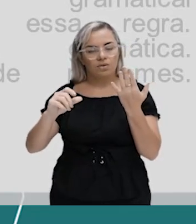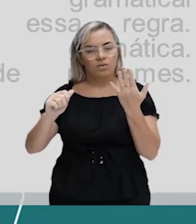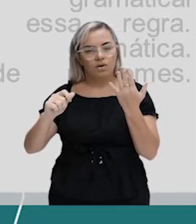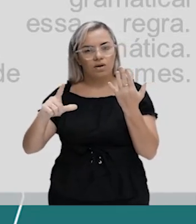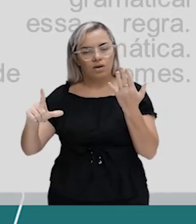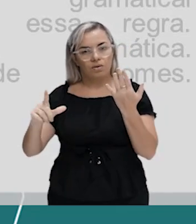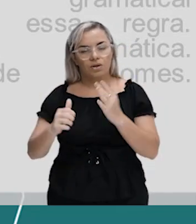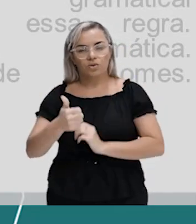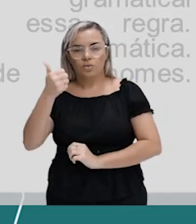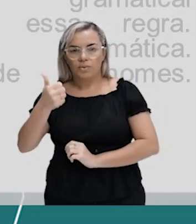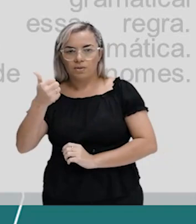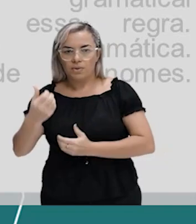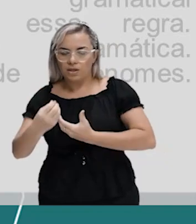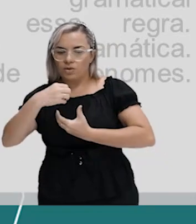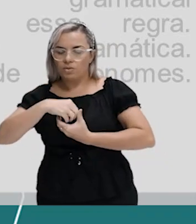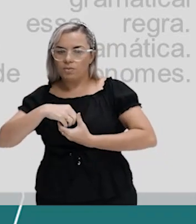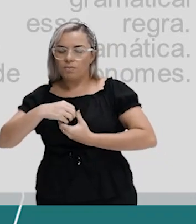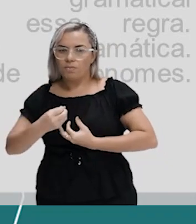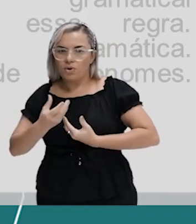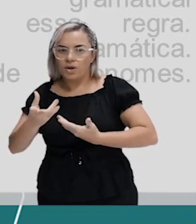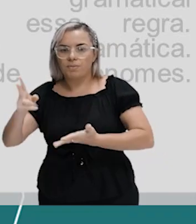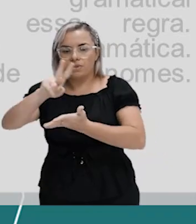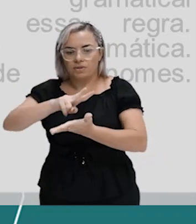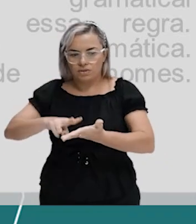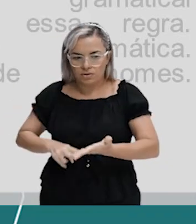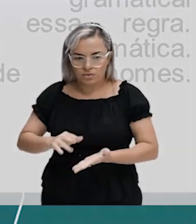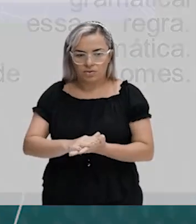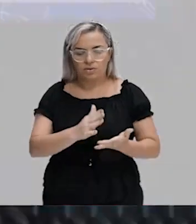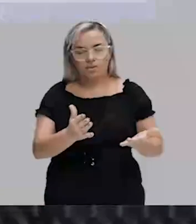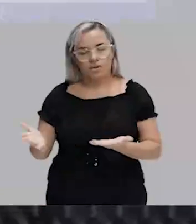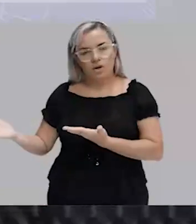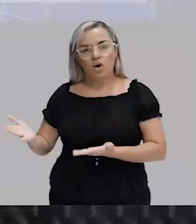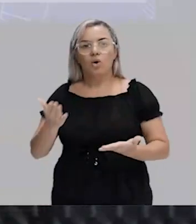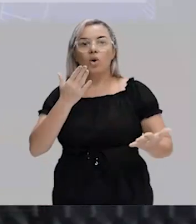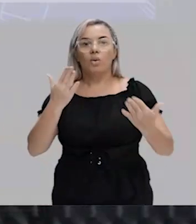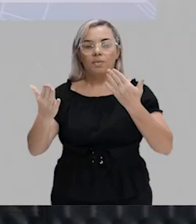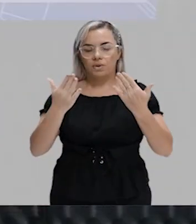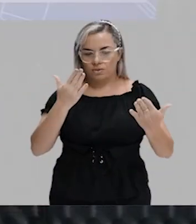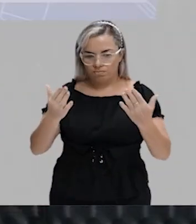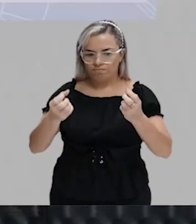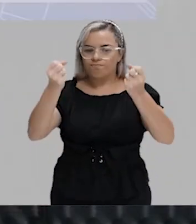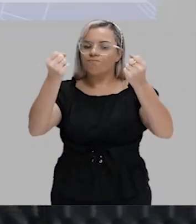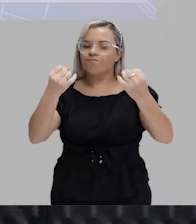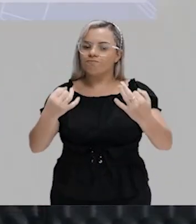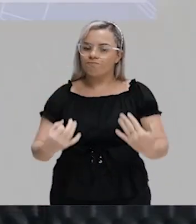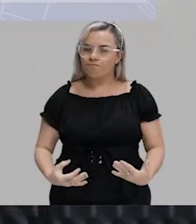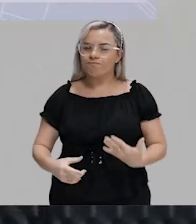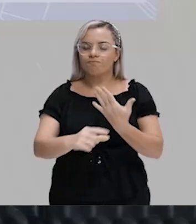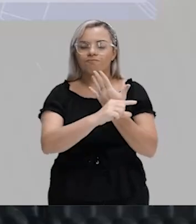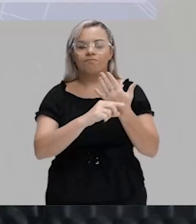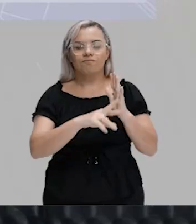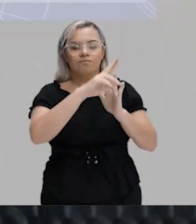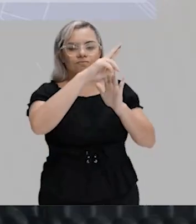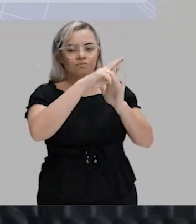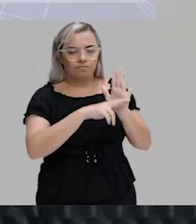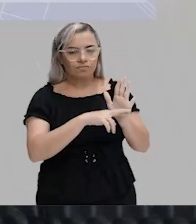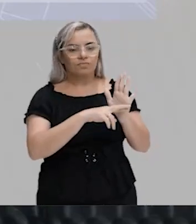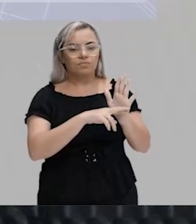Drummond. Comparando a explicação dada pelos autores sobre essa regra, pode-se afirmar